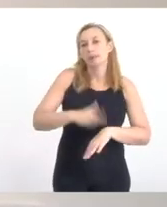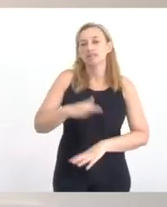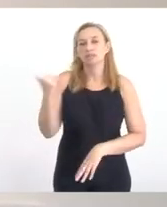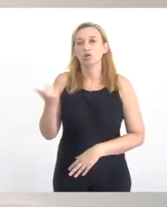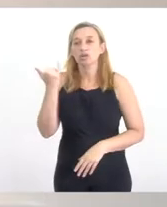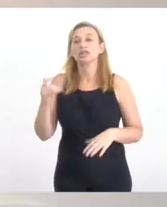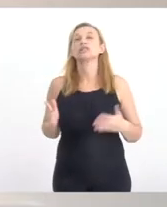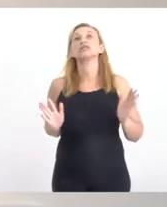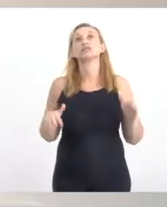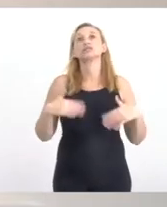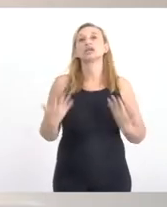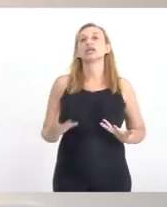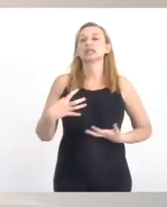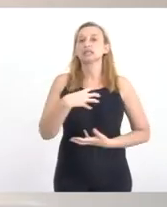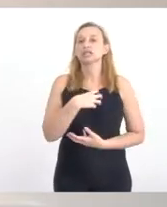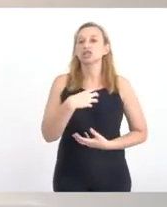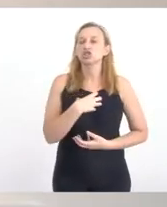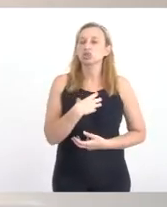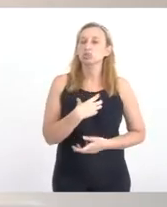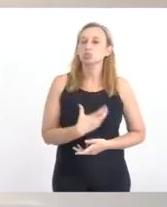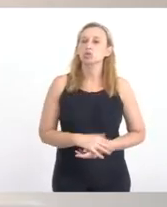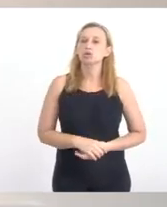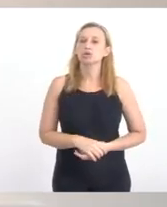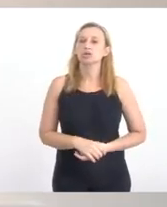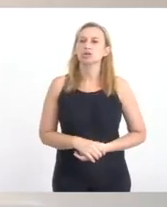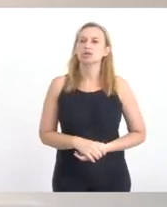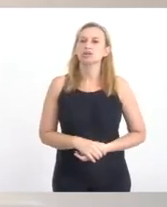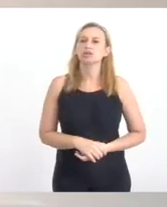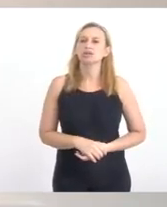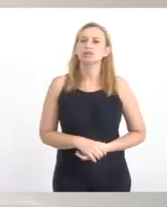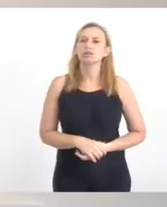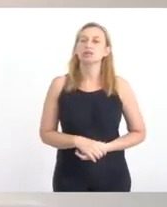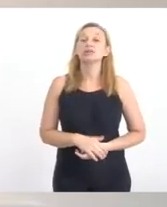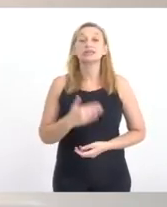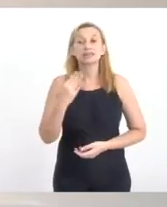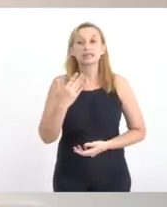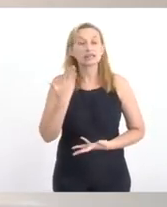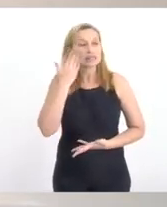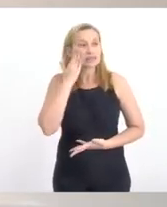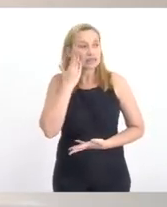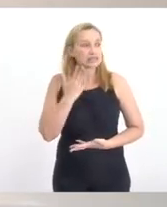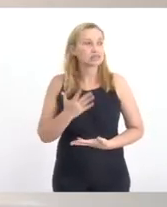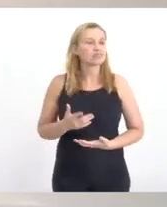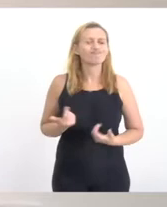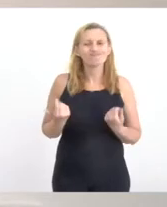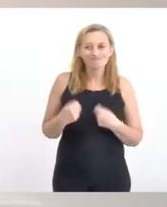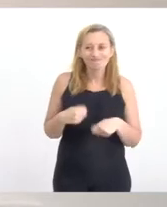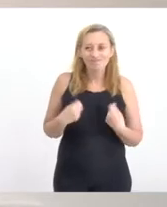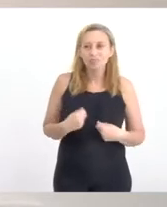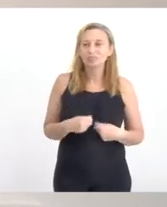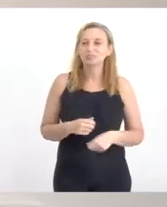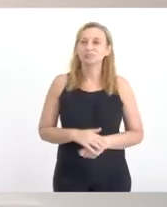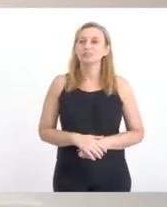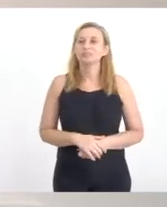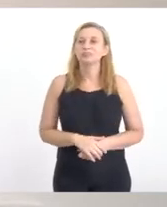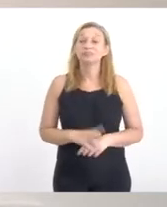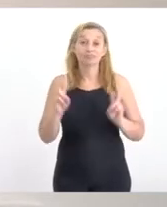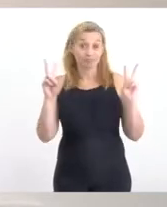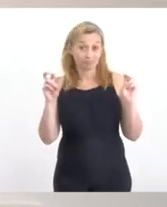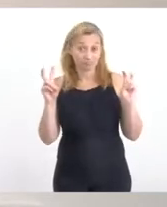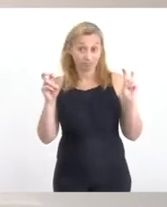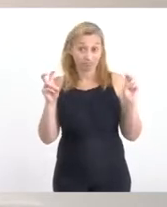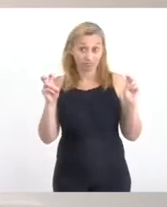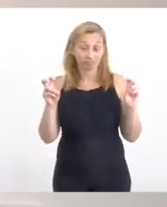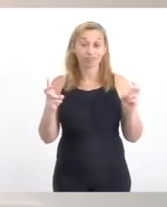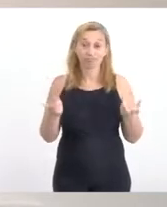Então nesse sentido né é e entendendo a necessidade que esse tema